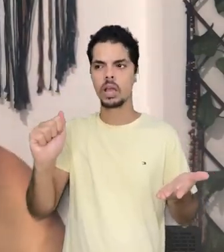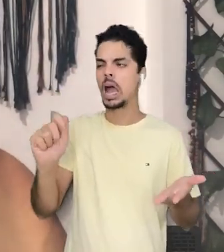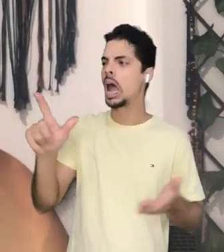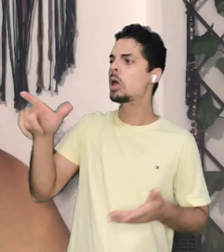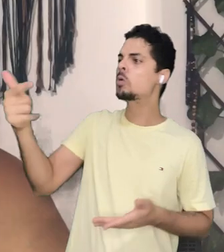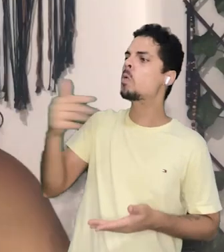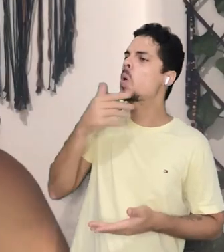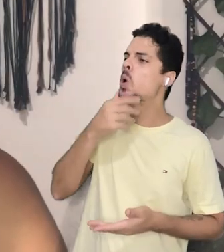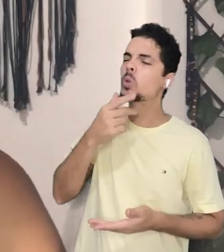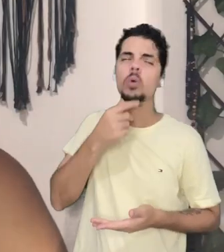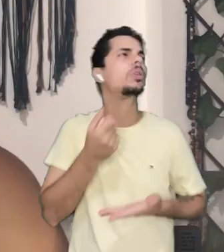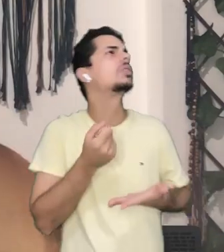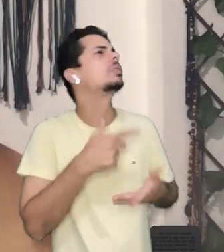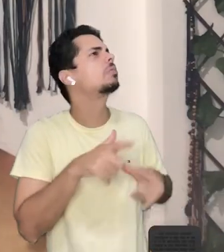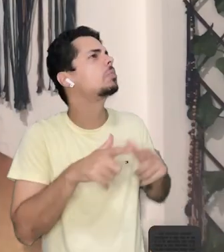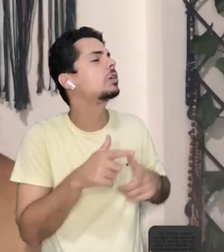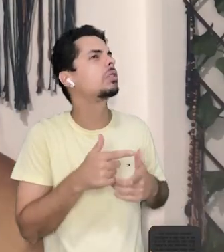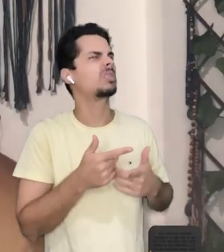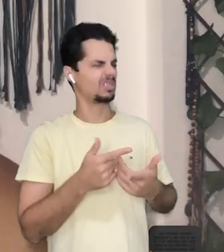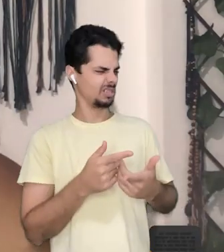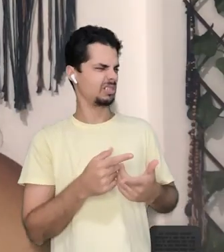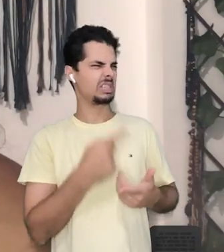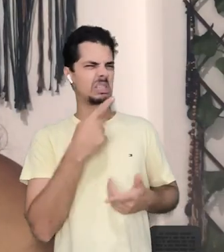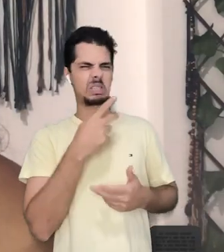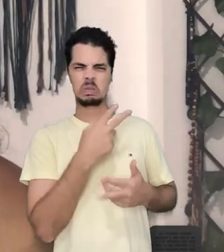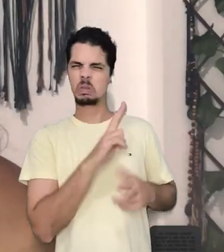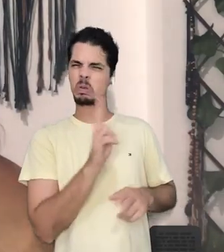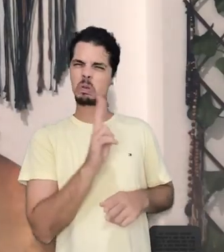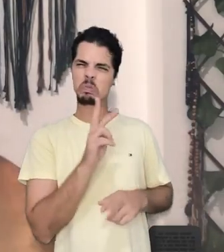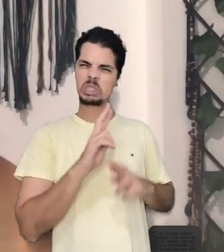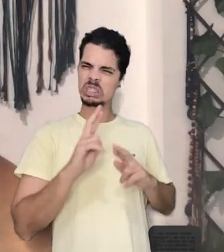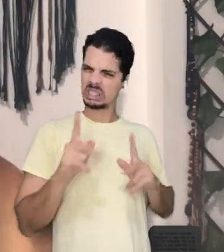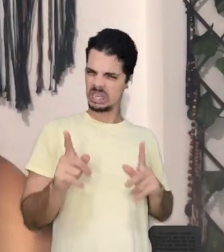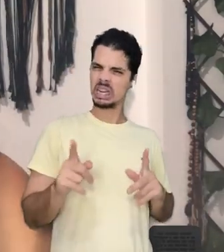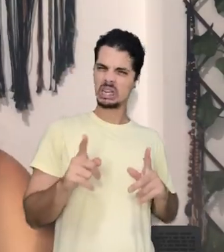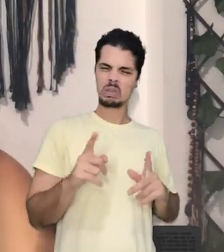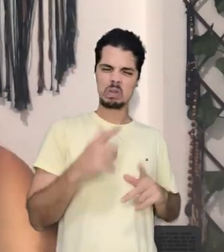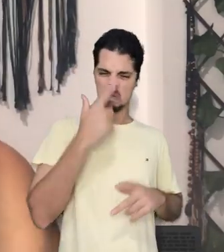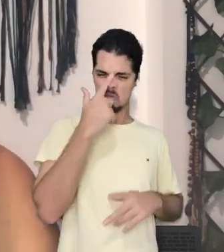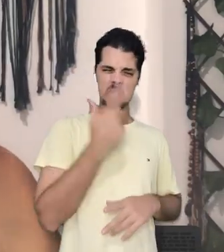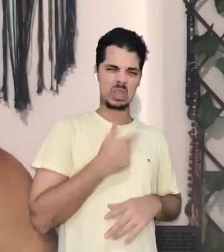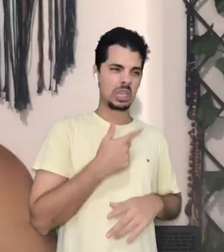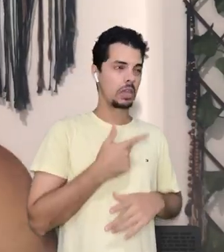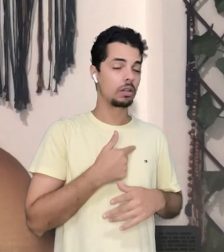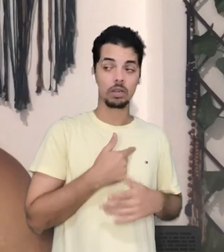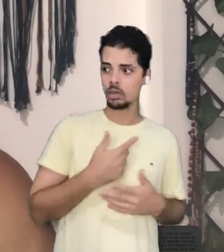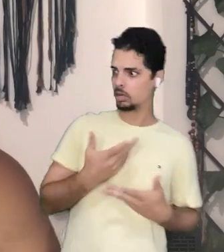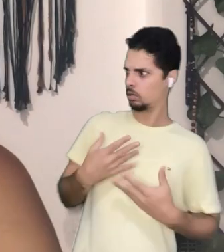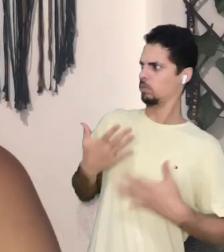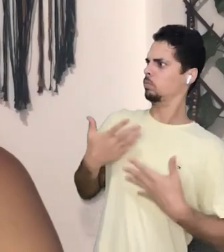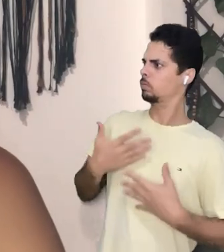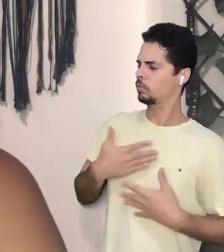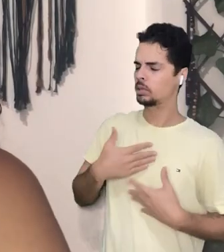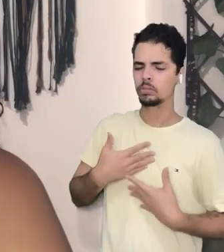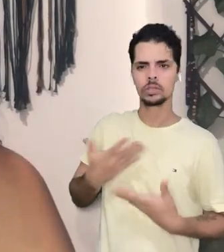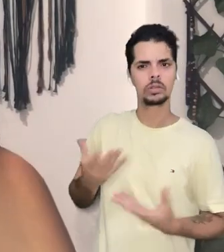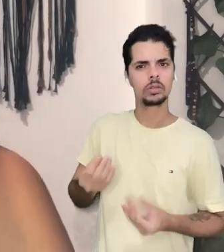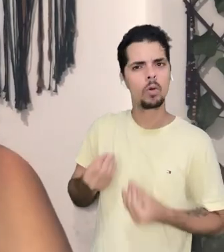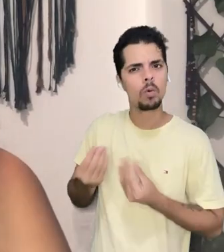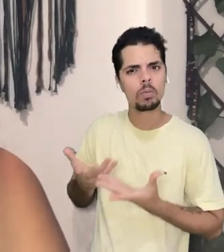A partir daí, o autor levanta alguns questionamentos, como, por exemplo, se a experiência de